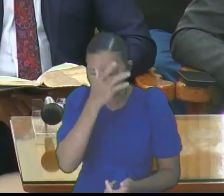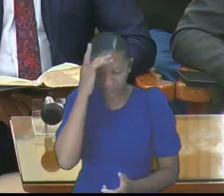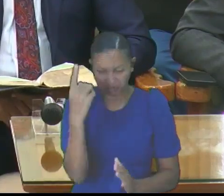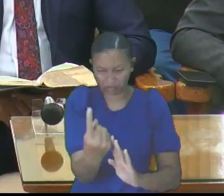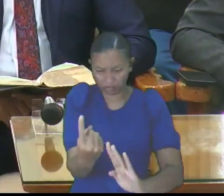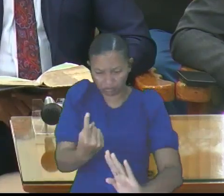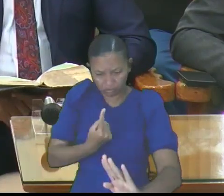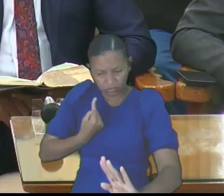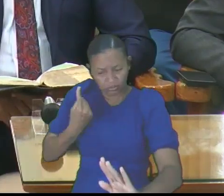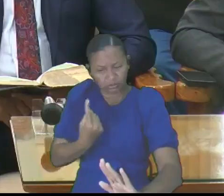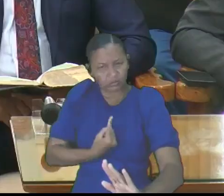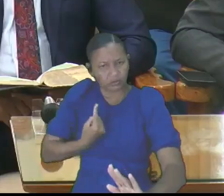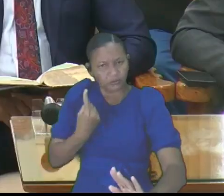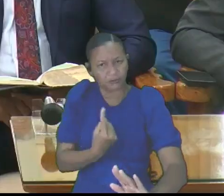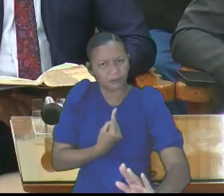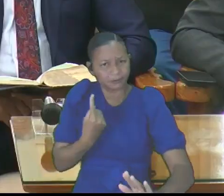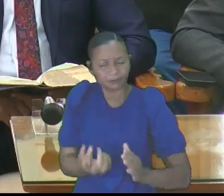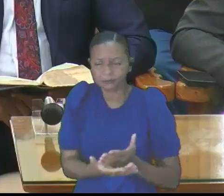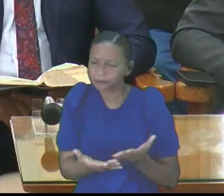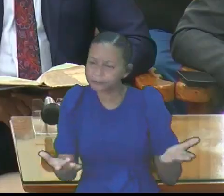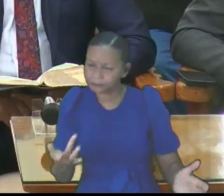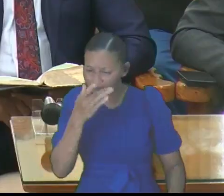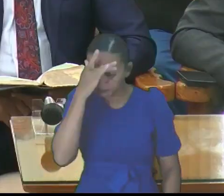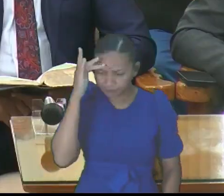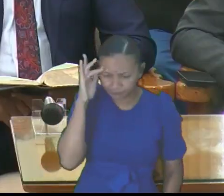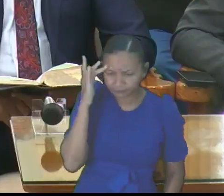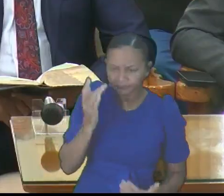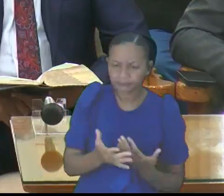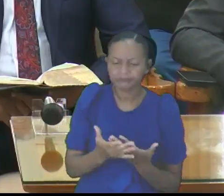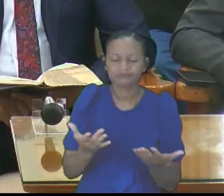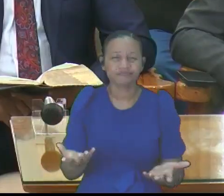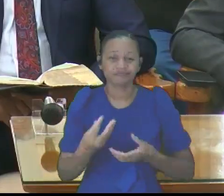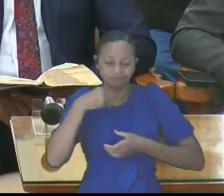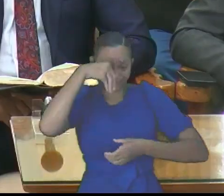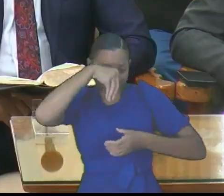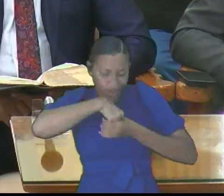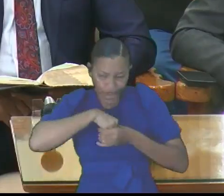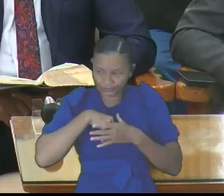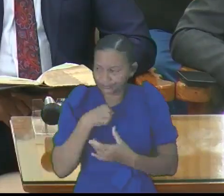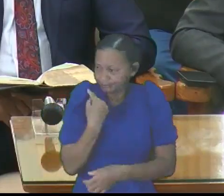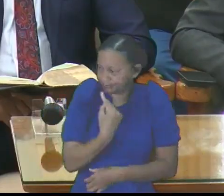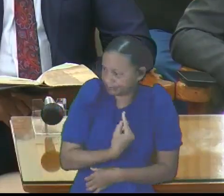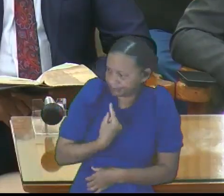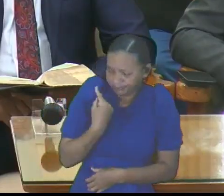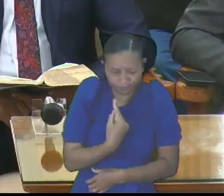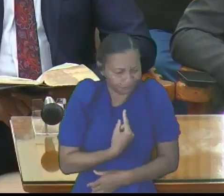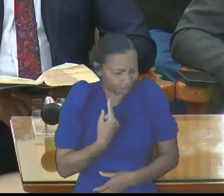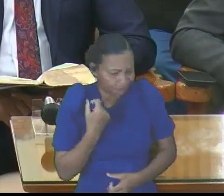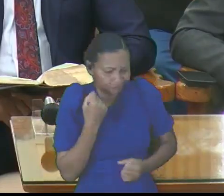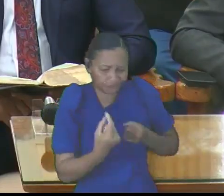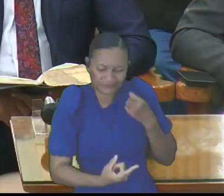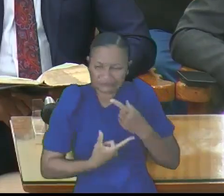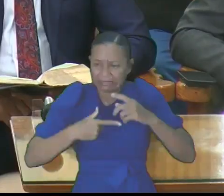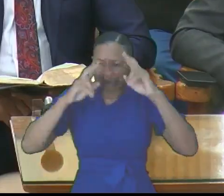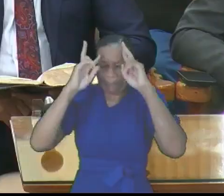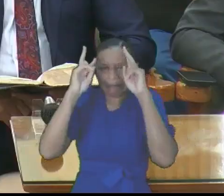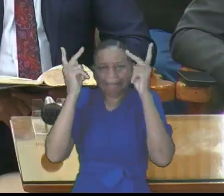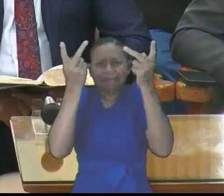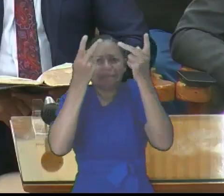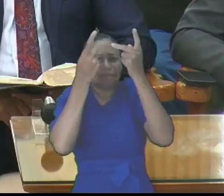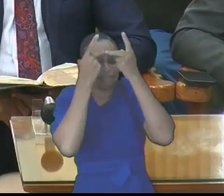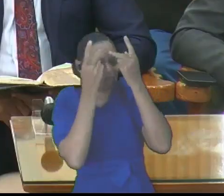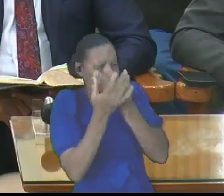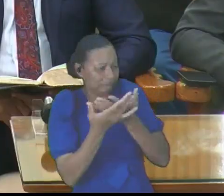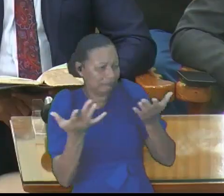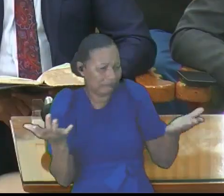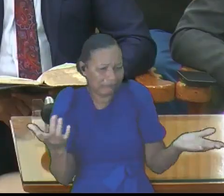isolam. É o resultado das pessoas que ficam dentro de uma bolha, isoladas, às vezes revoltadas, às